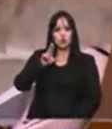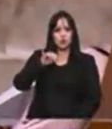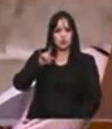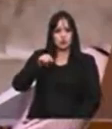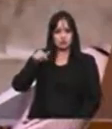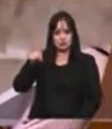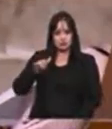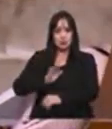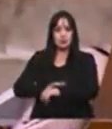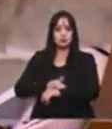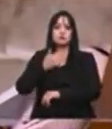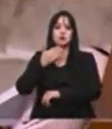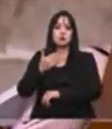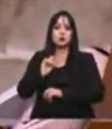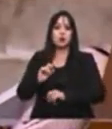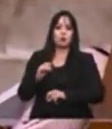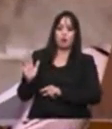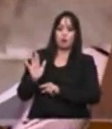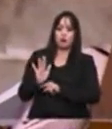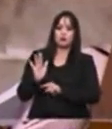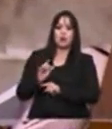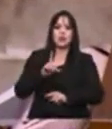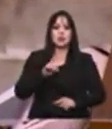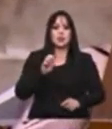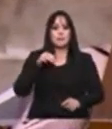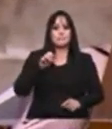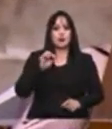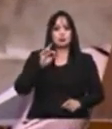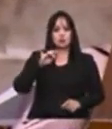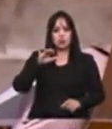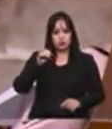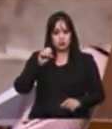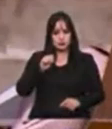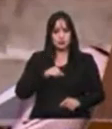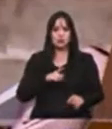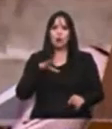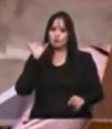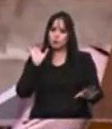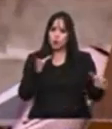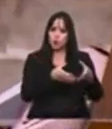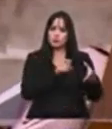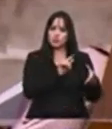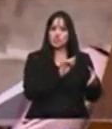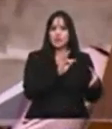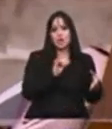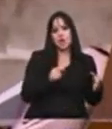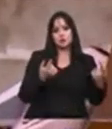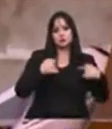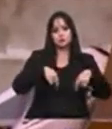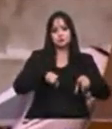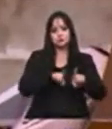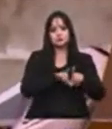seu turno, solicita a colaboração de Demétrios. Ouvidos pelo grupo, o GTA, empregados da